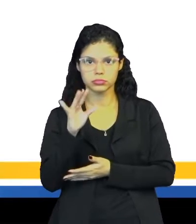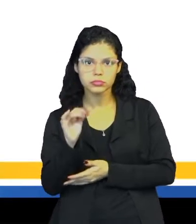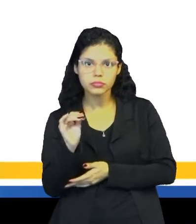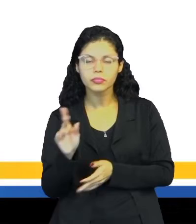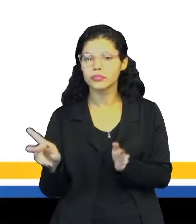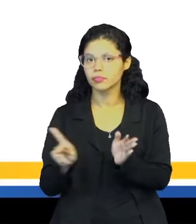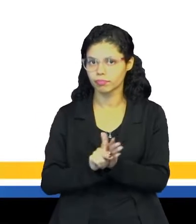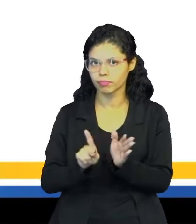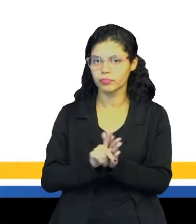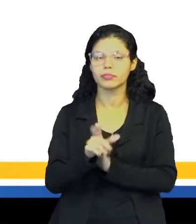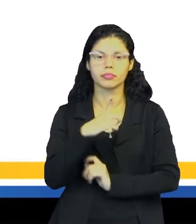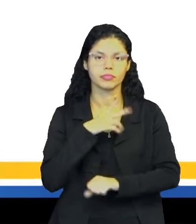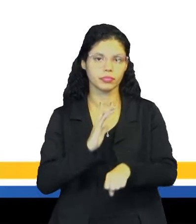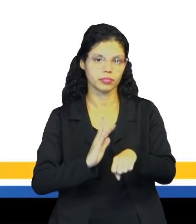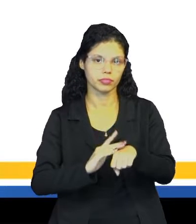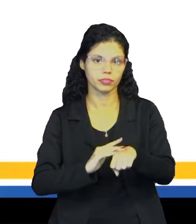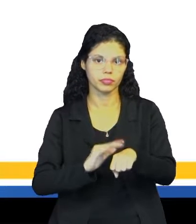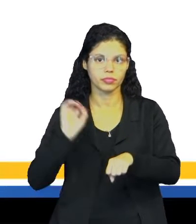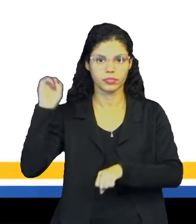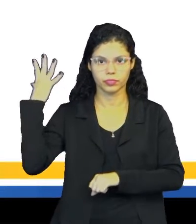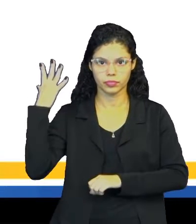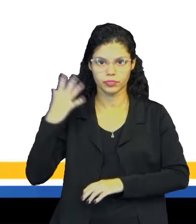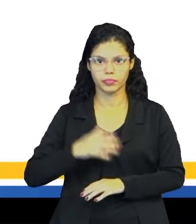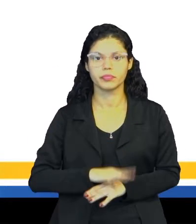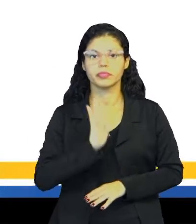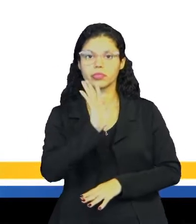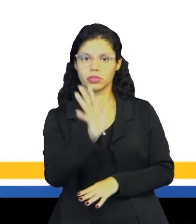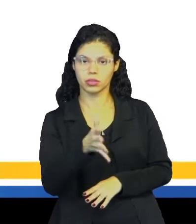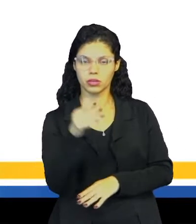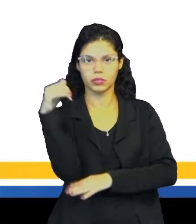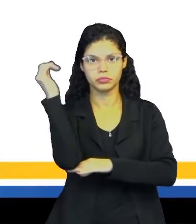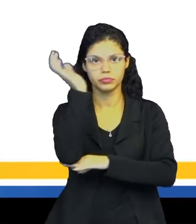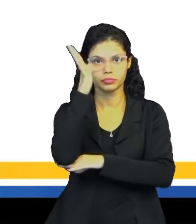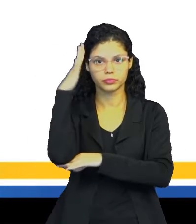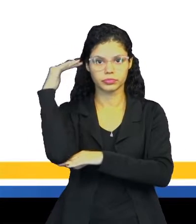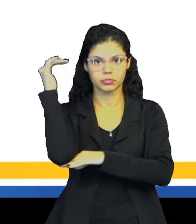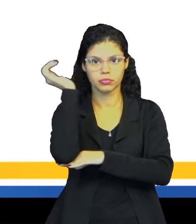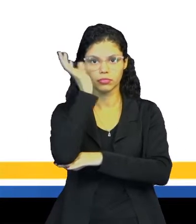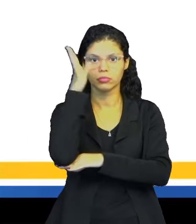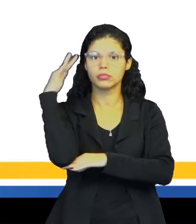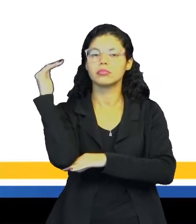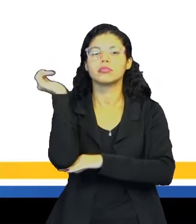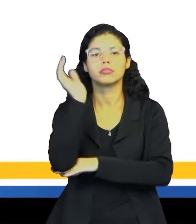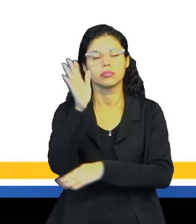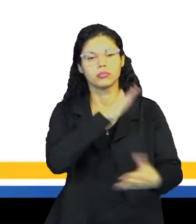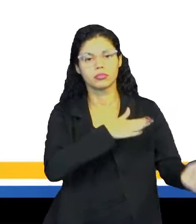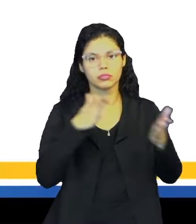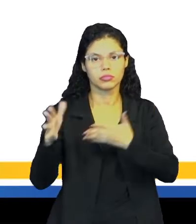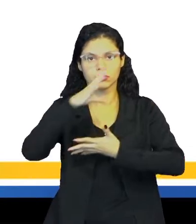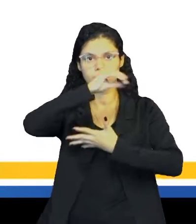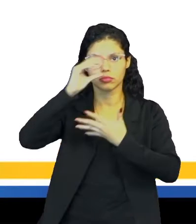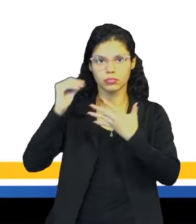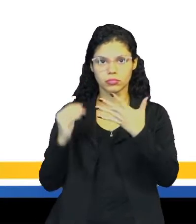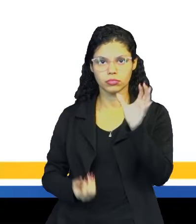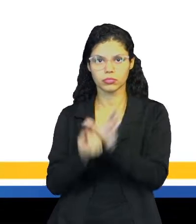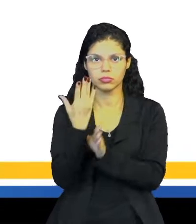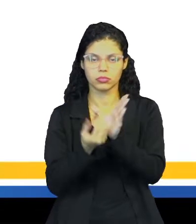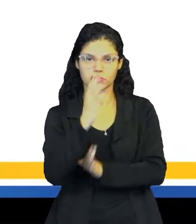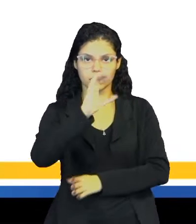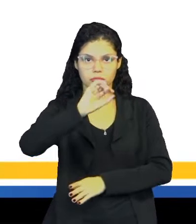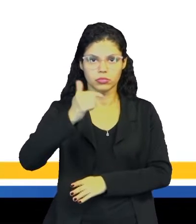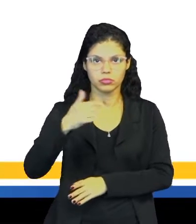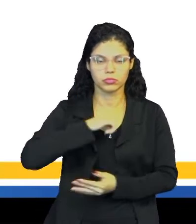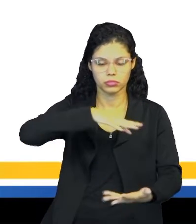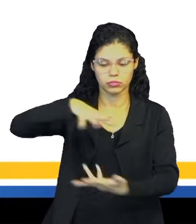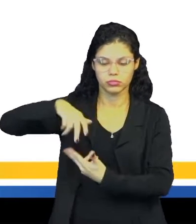são causadores de doenças. Já aí as algas, elas fazem parte da cadeia de produção de oxigênio